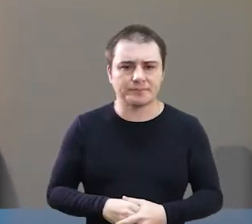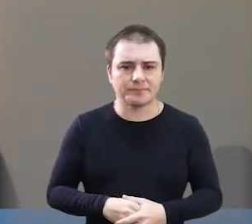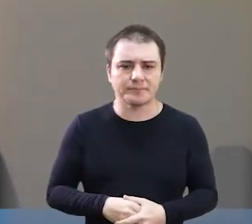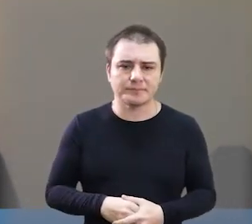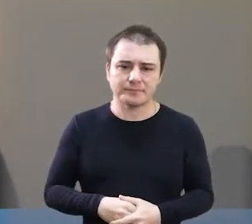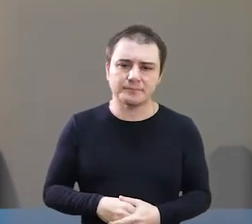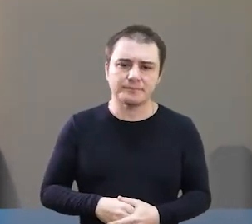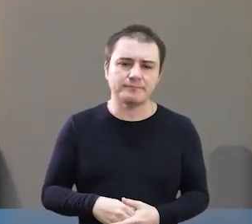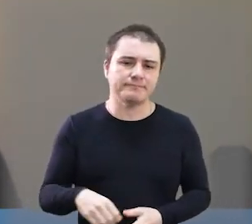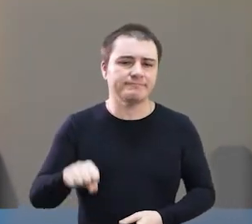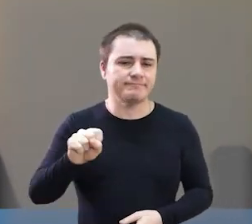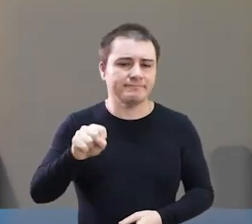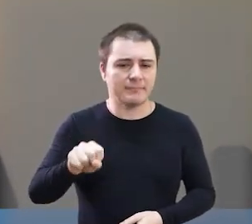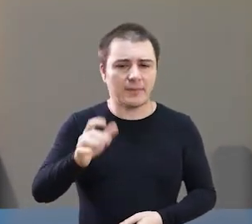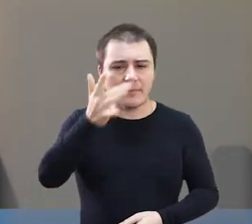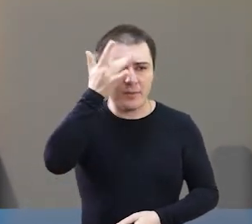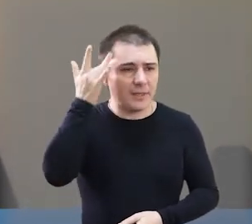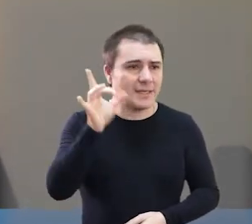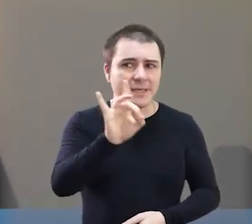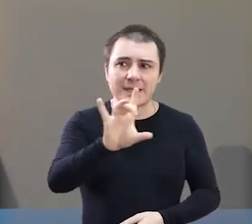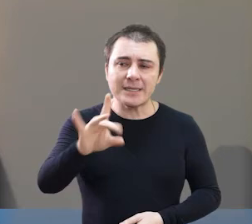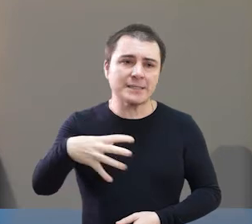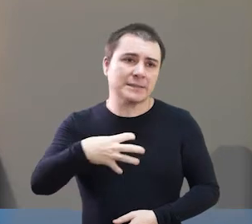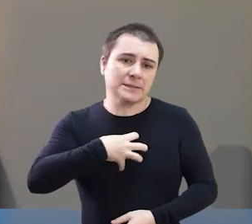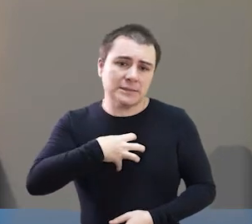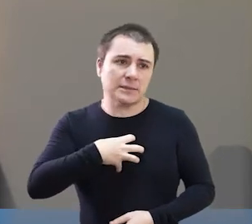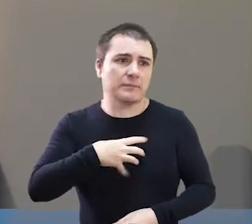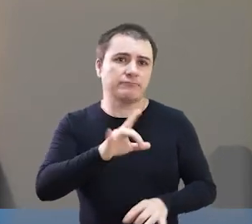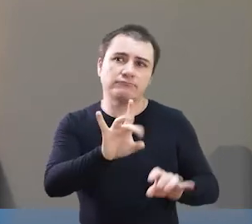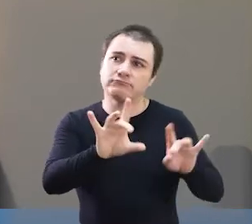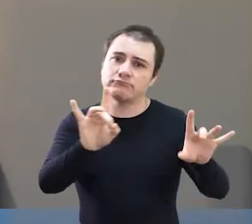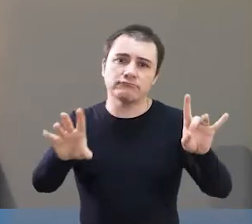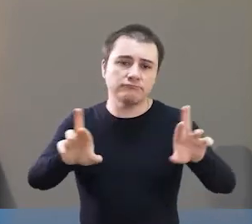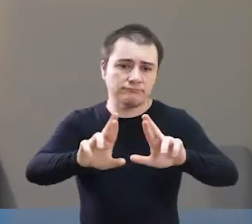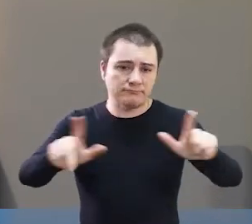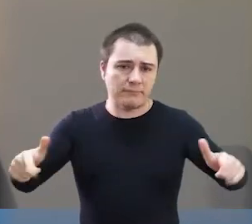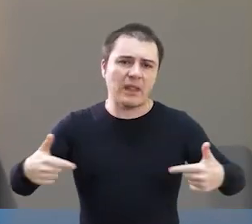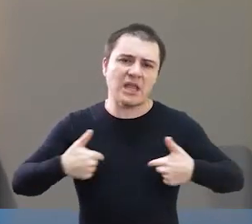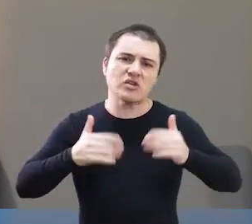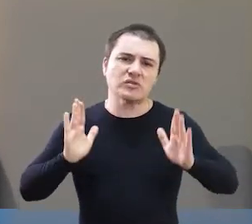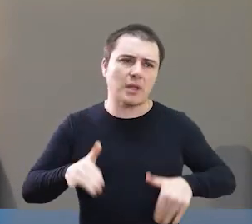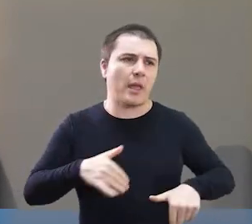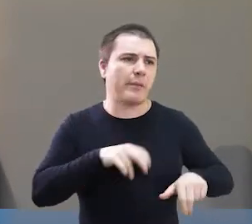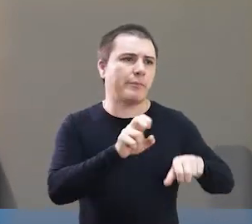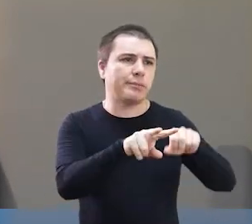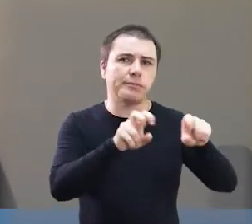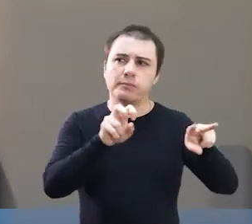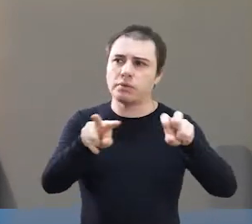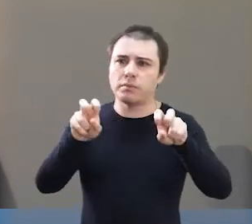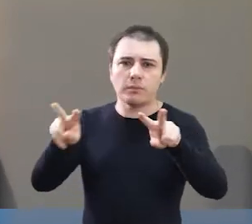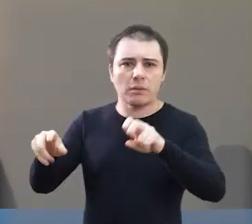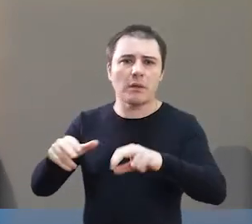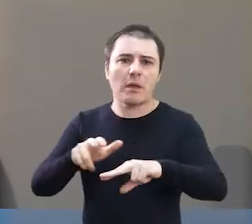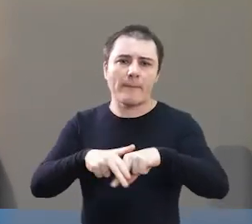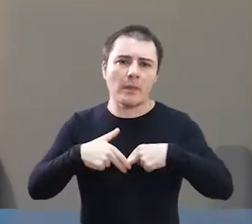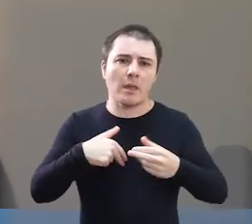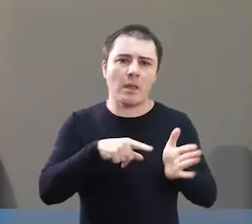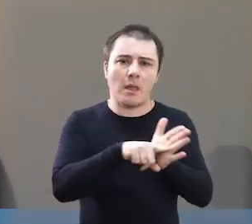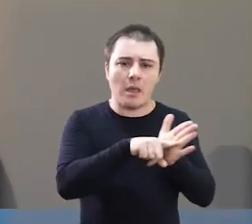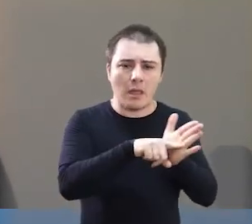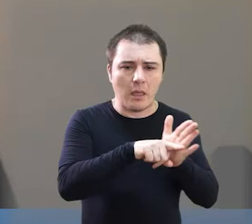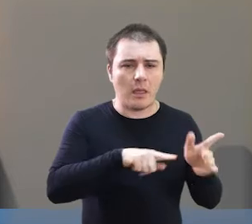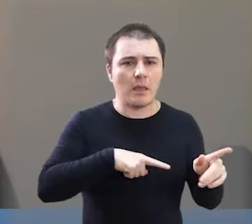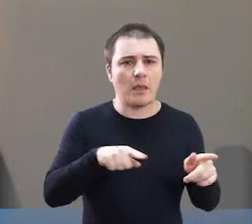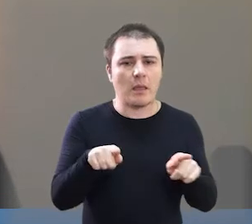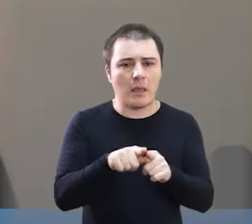é individual para cada pessoa vai sentir de uma maneira. Algumas pessoas, e eu descrevo vários casos nas minhas pesquisas, no